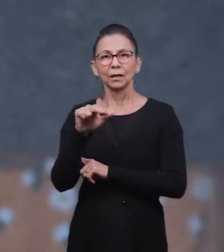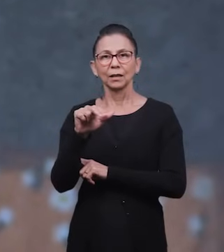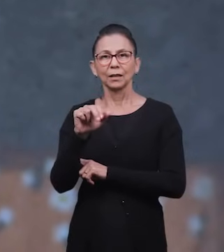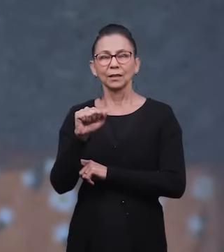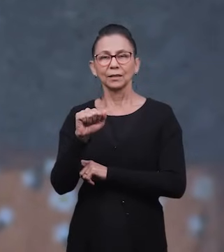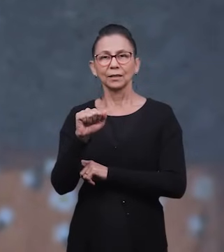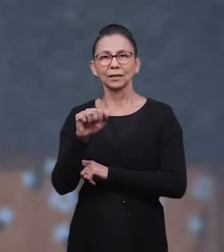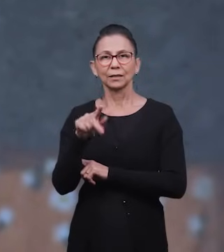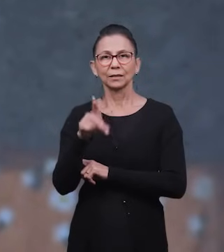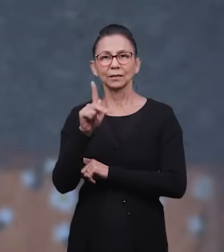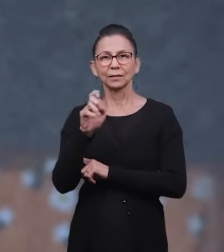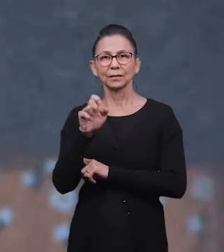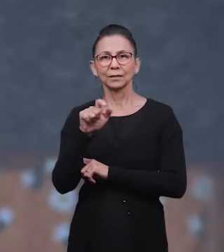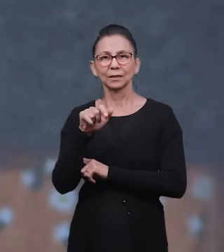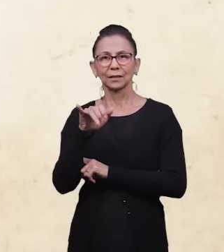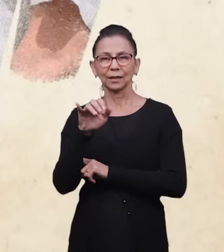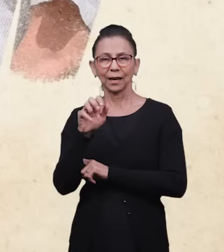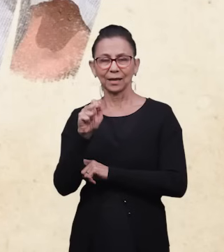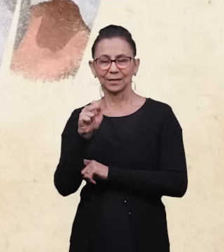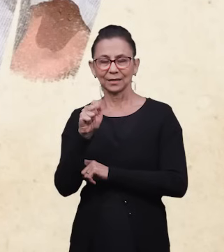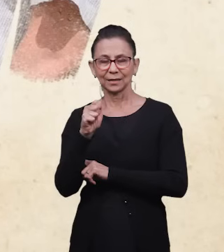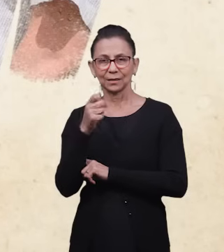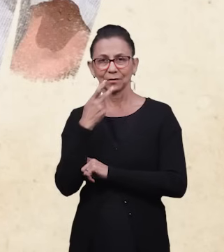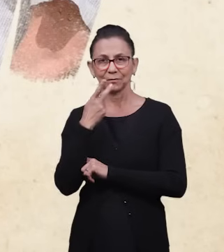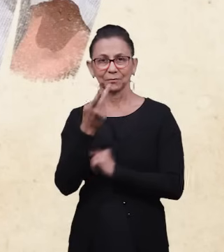Ana Késia. Fala, jovem.